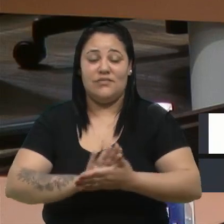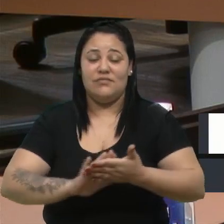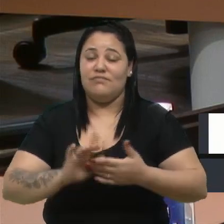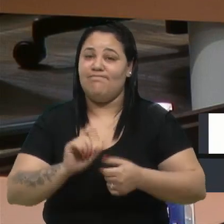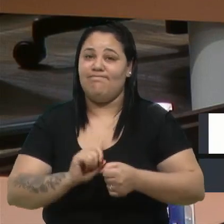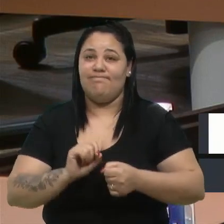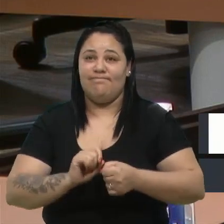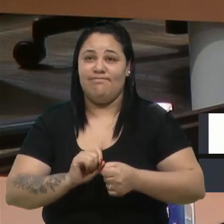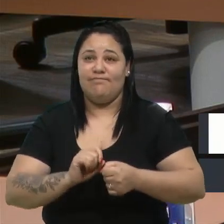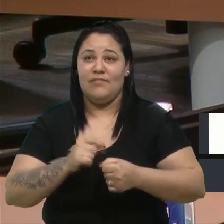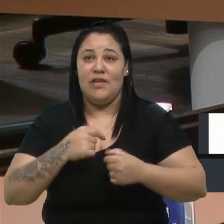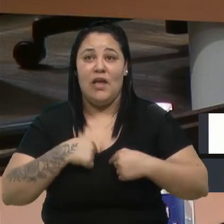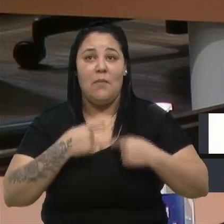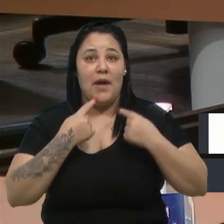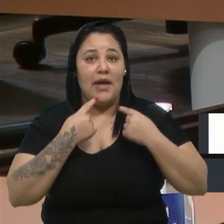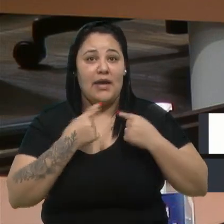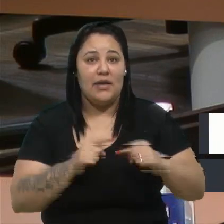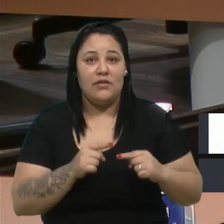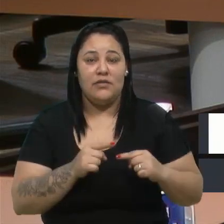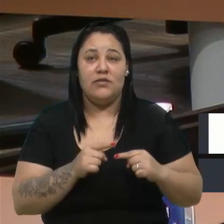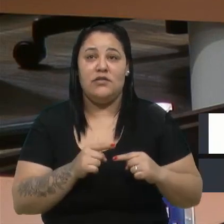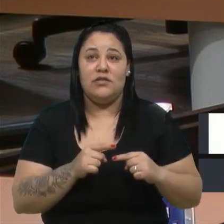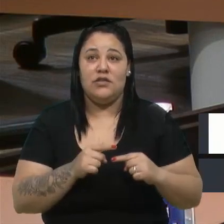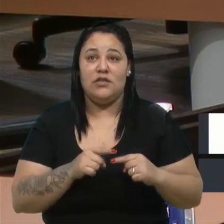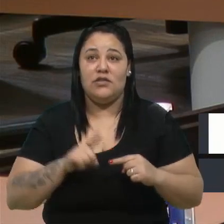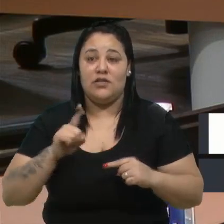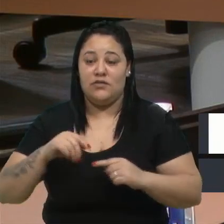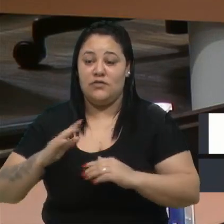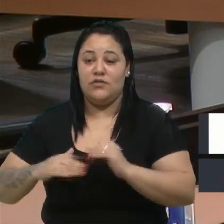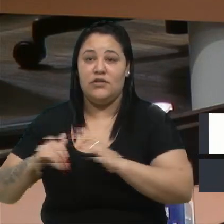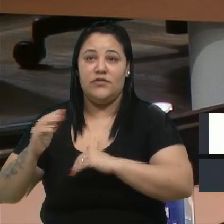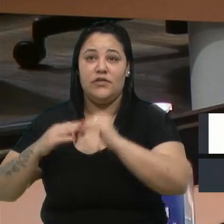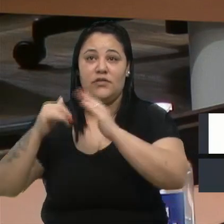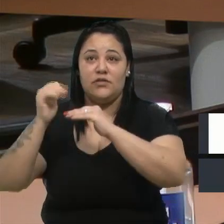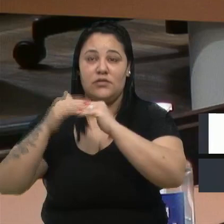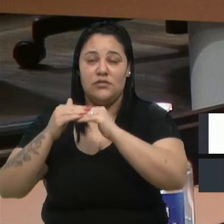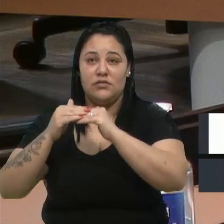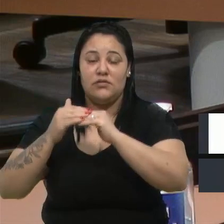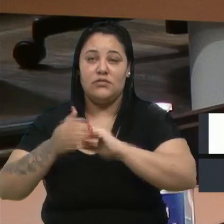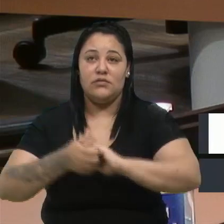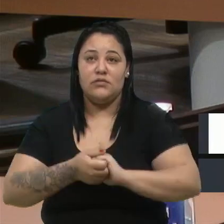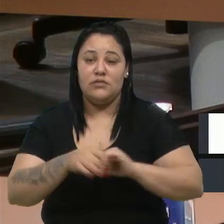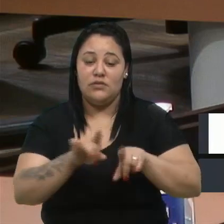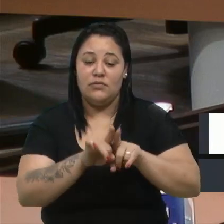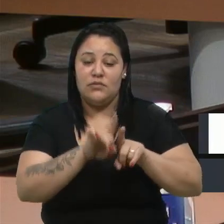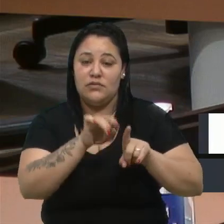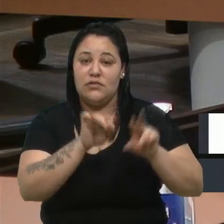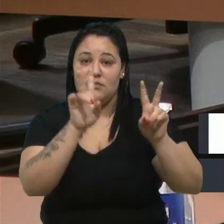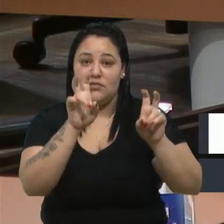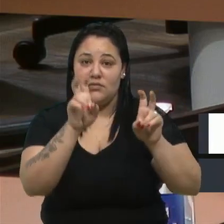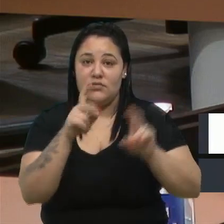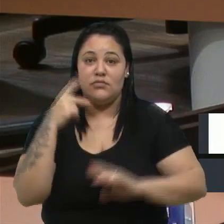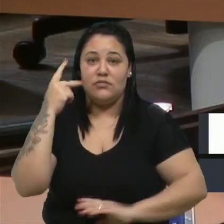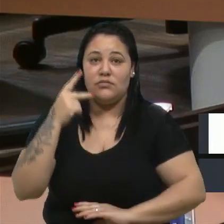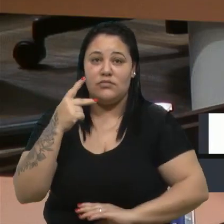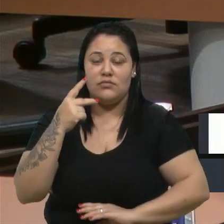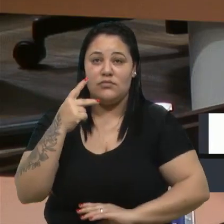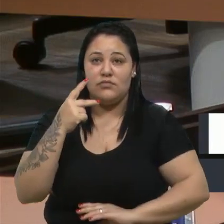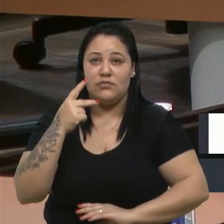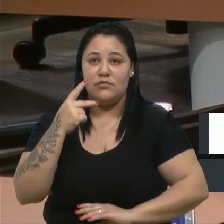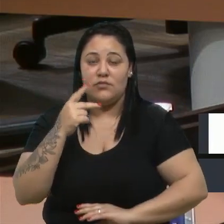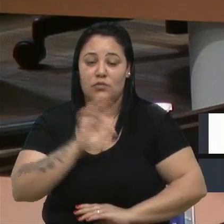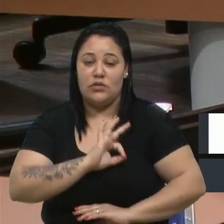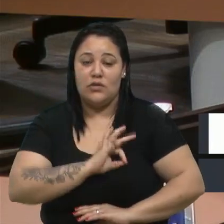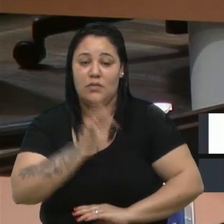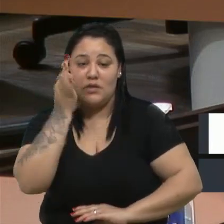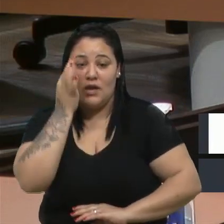crítica construtiva. Então, assim que aparecer o viés de policiais, está lá e as casas.